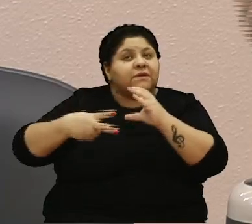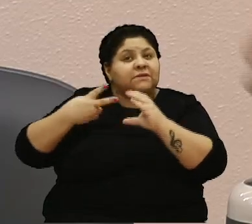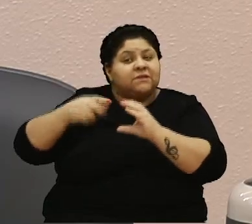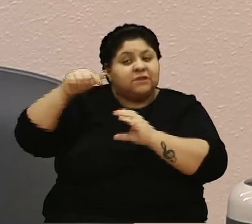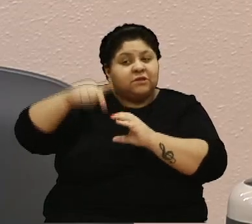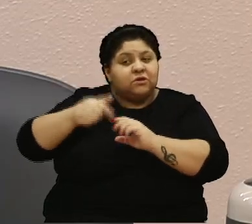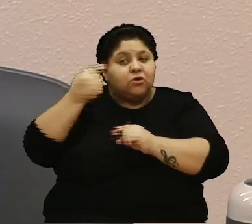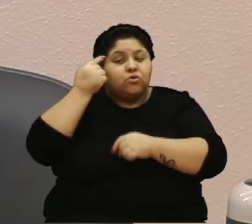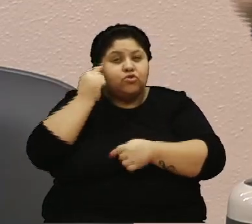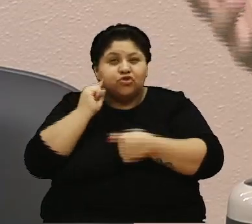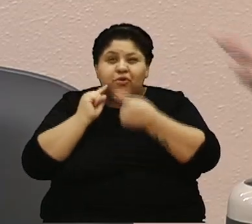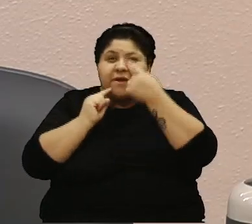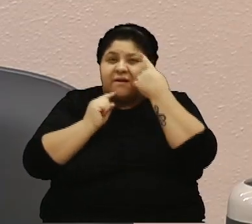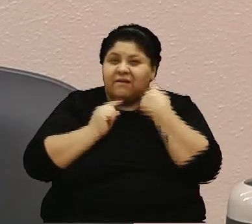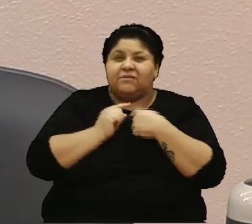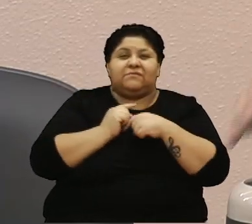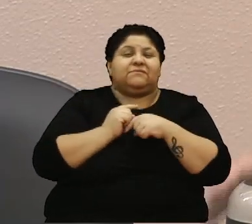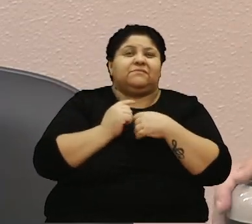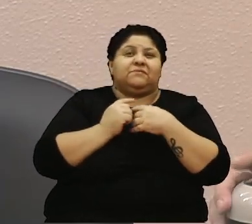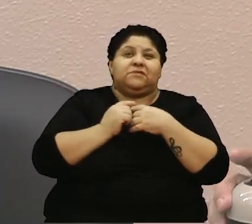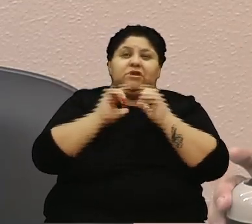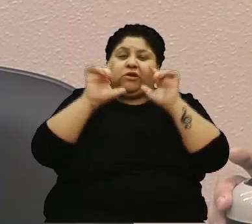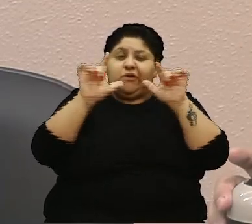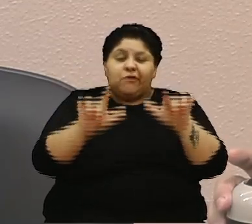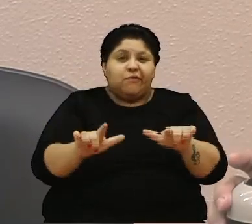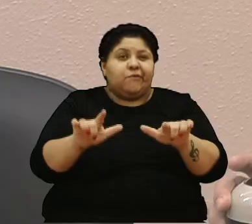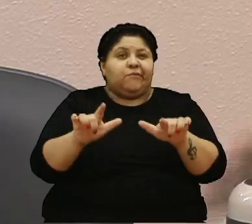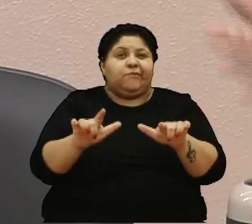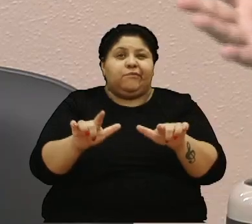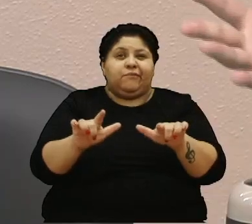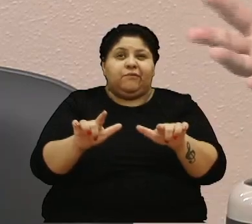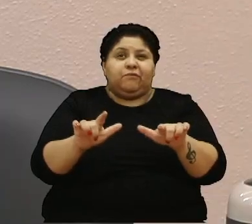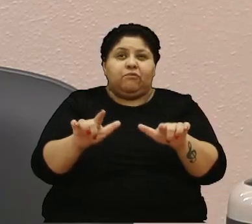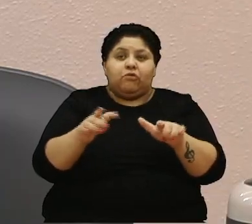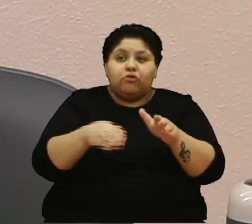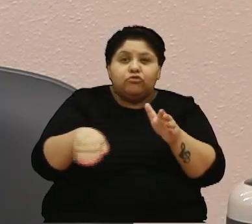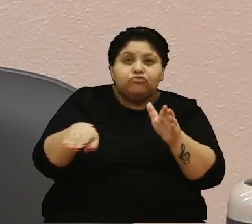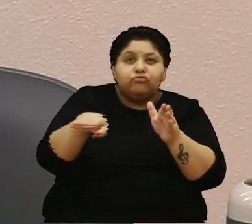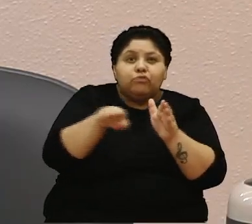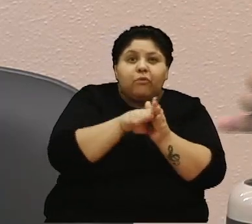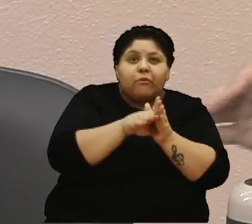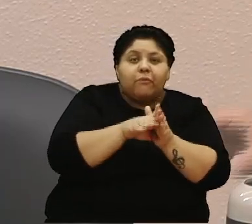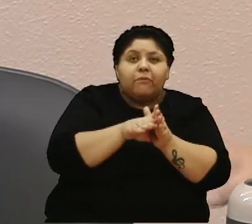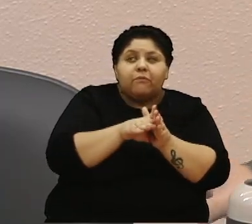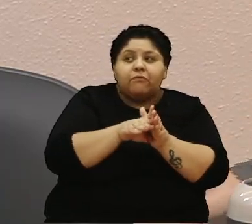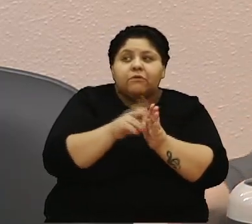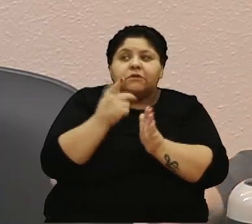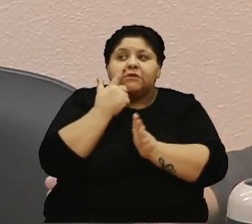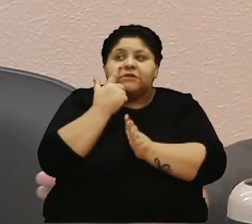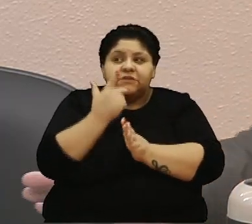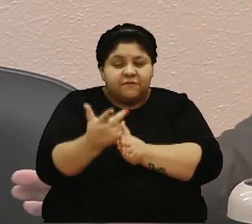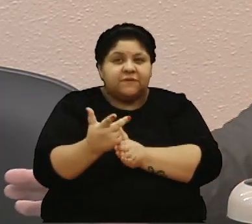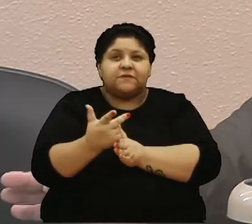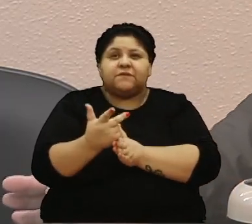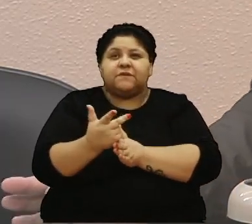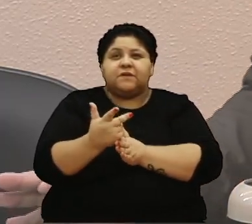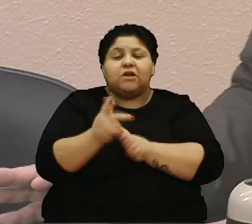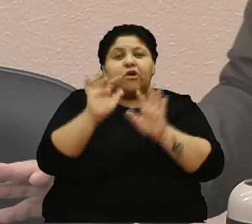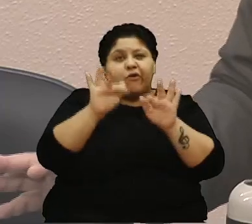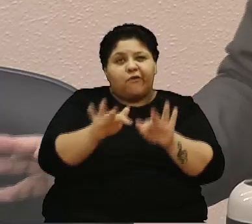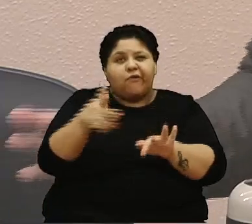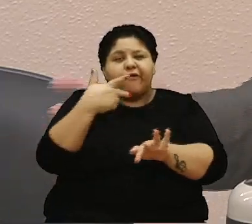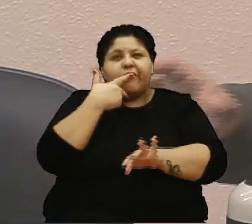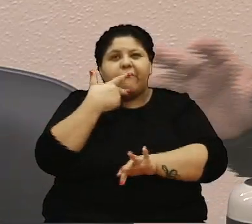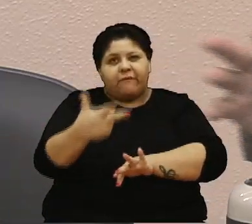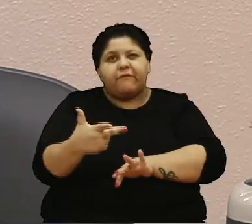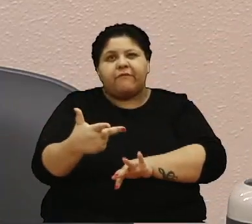aqui chorando, gabinete crise e tal, e chegou, né? Se falava, e eu concluo a minha fala dizendo